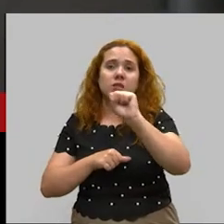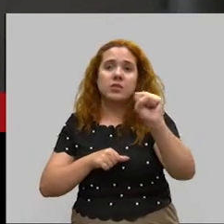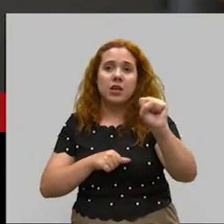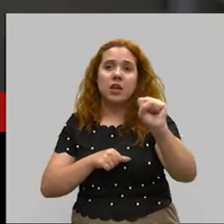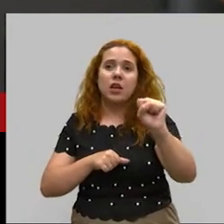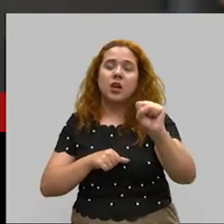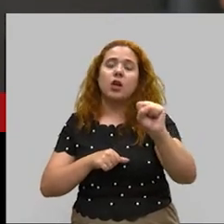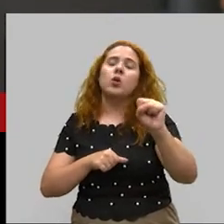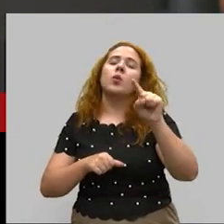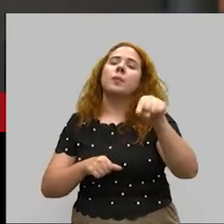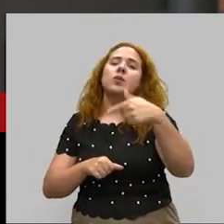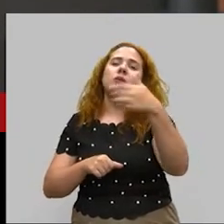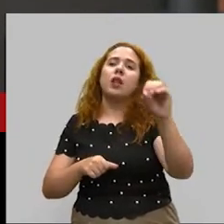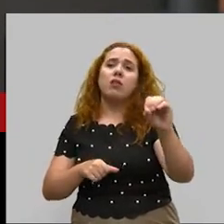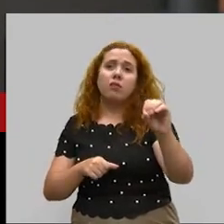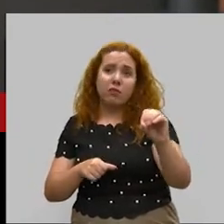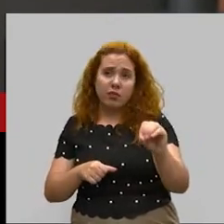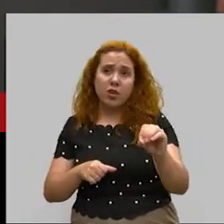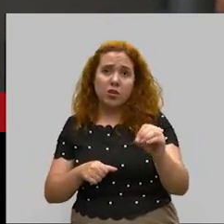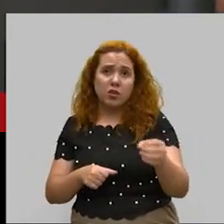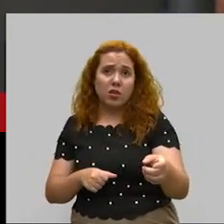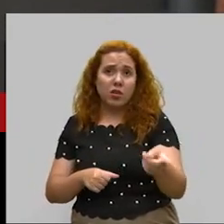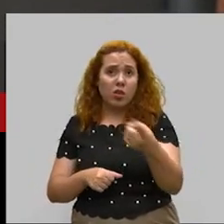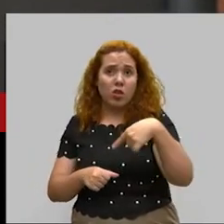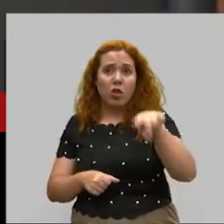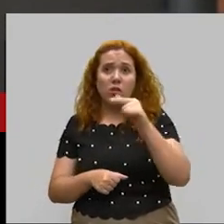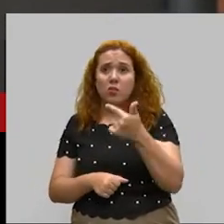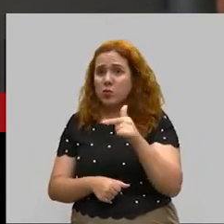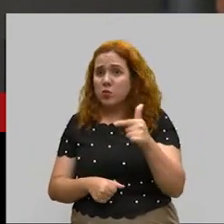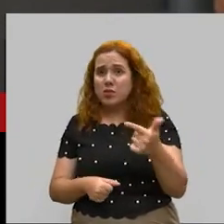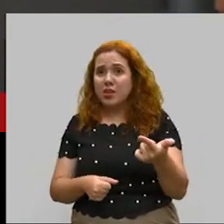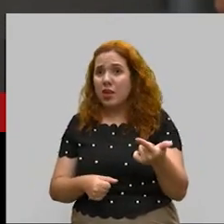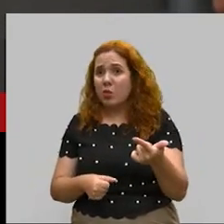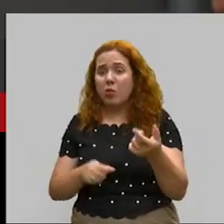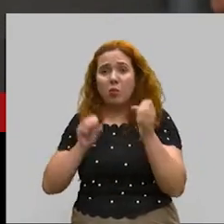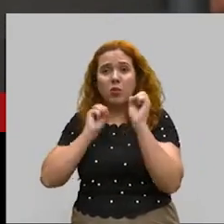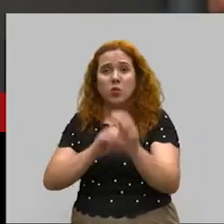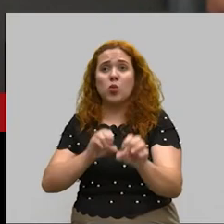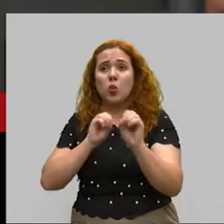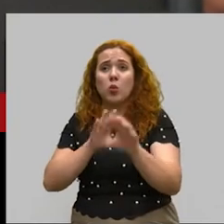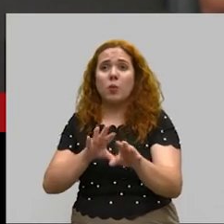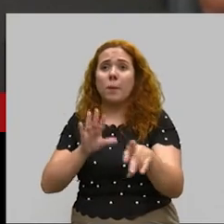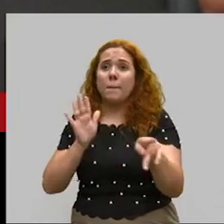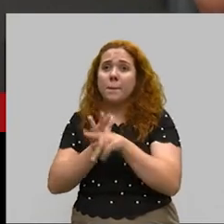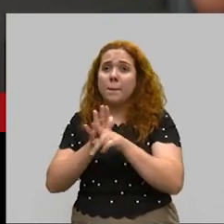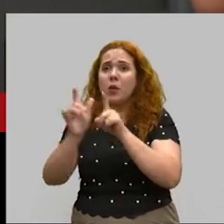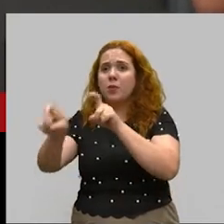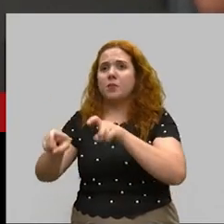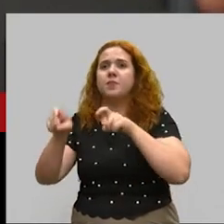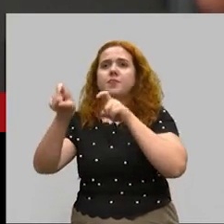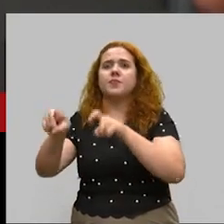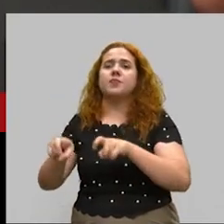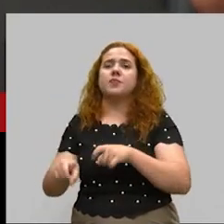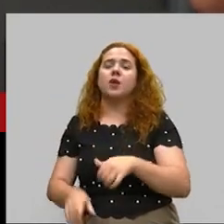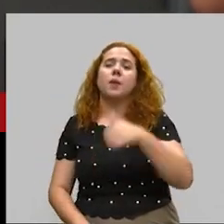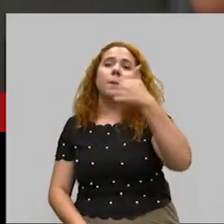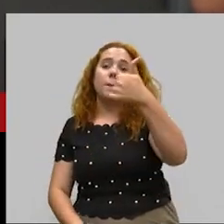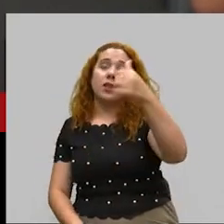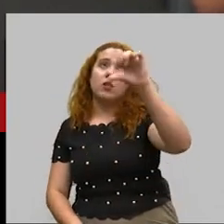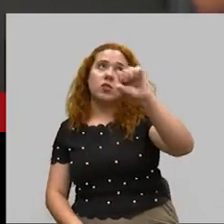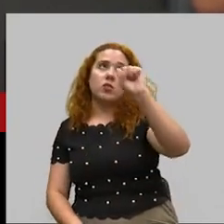república e até hoje nós não temos um sistema de Educação do campo só em